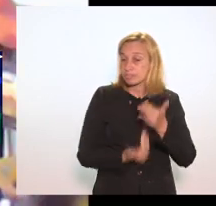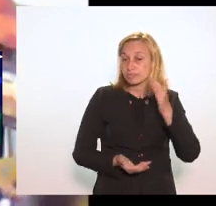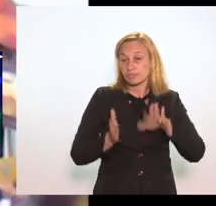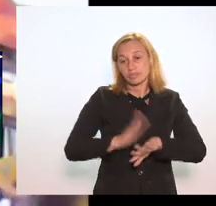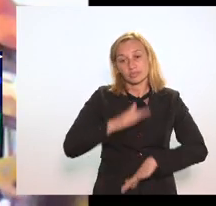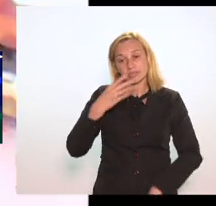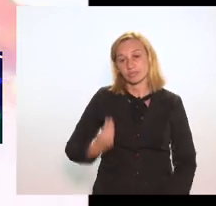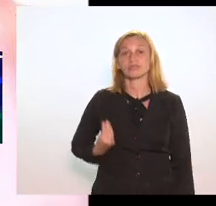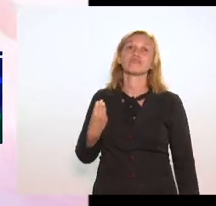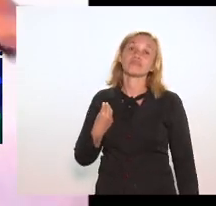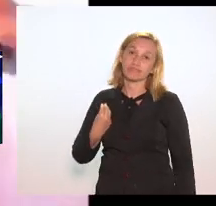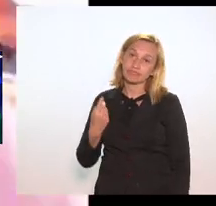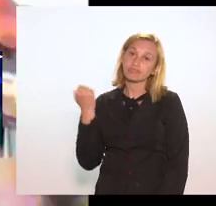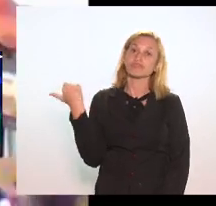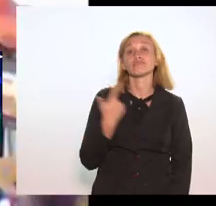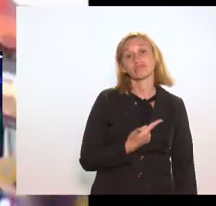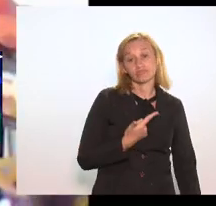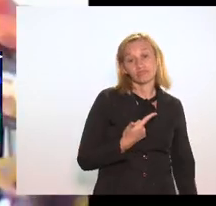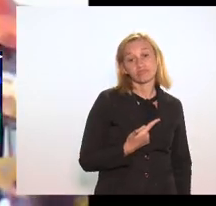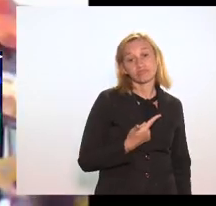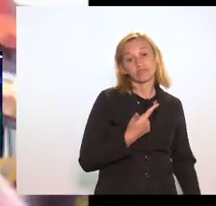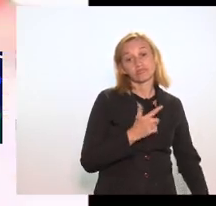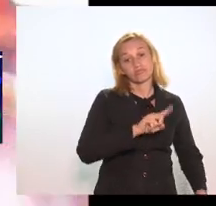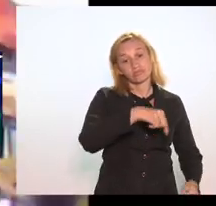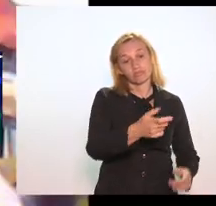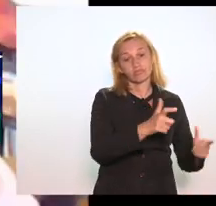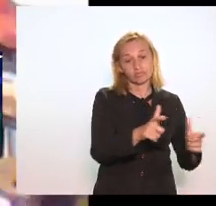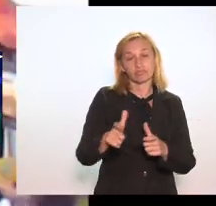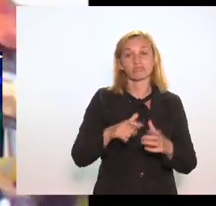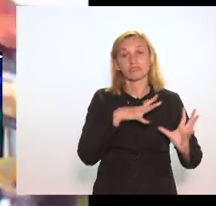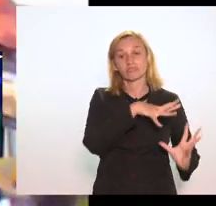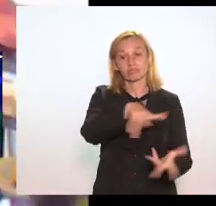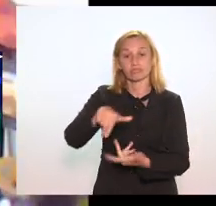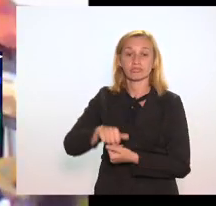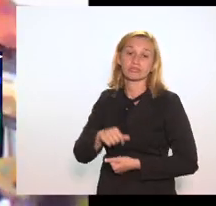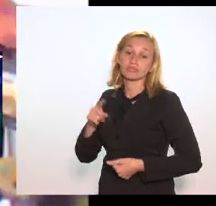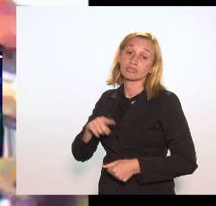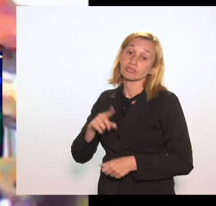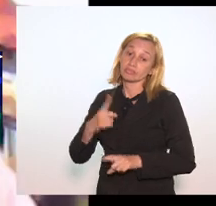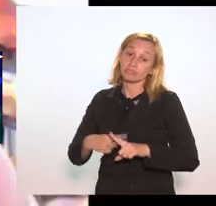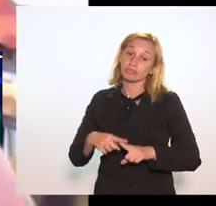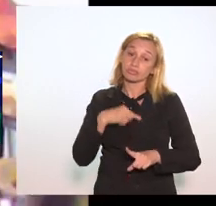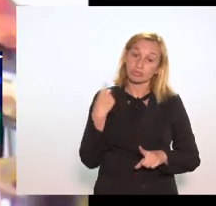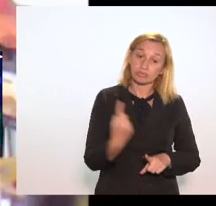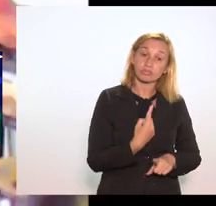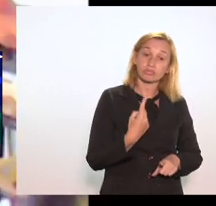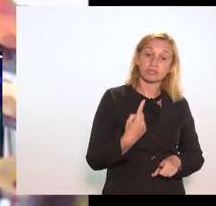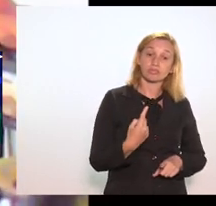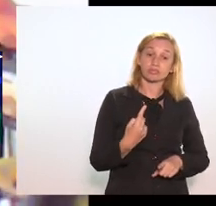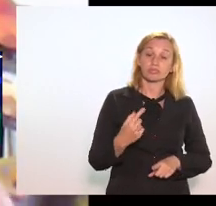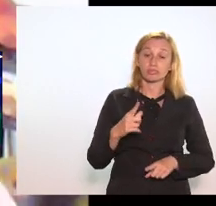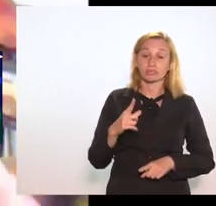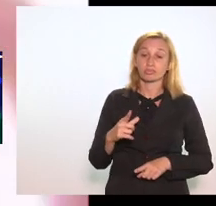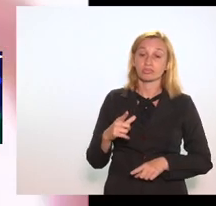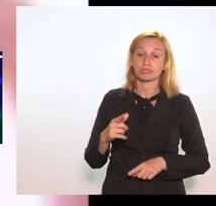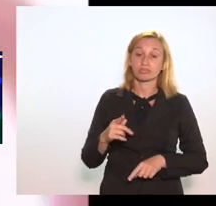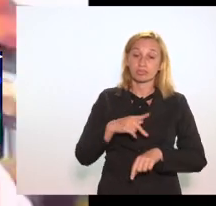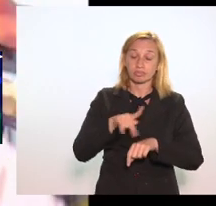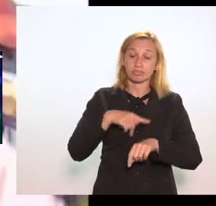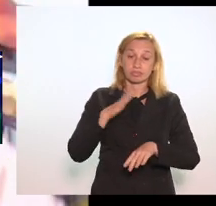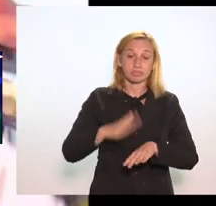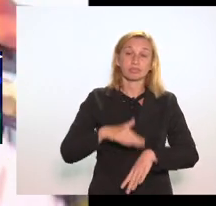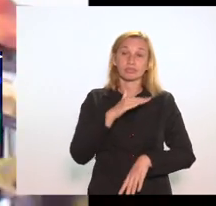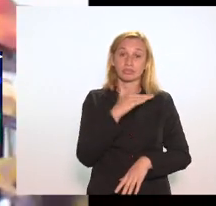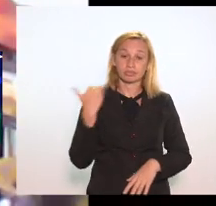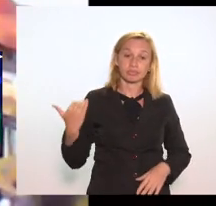mais vidas do que na maioria dos lugares do mundo o que nós somos os lugares no mundo onde mais se morre tão um